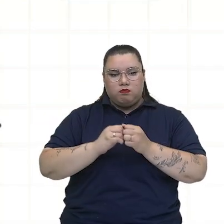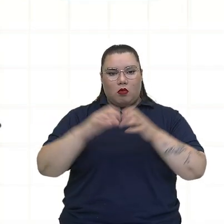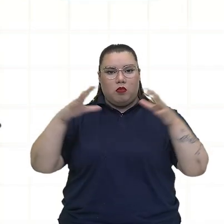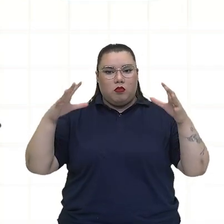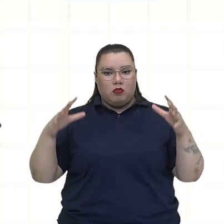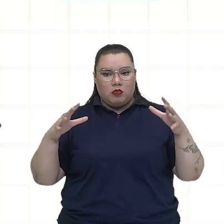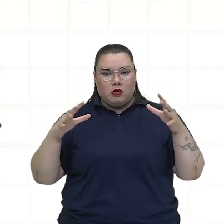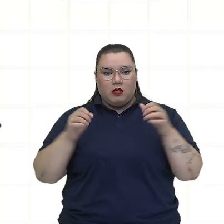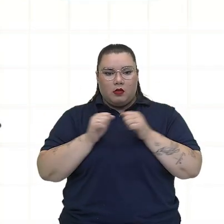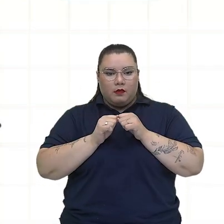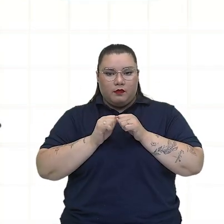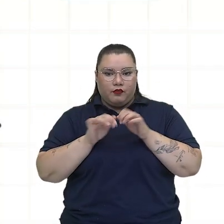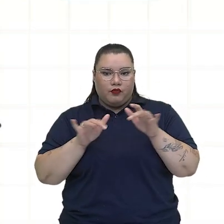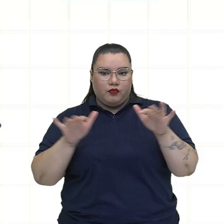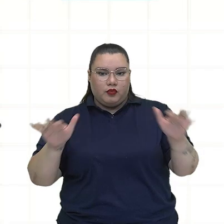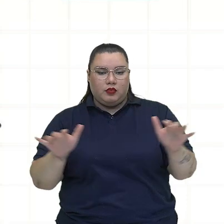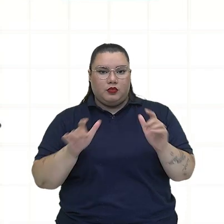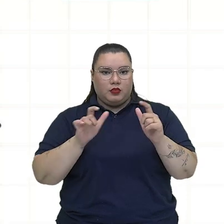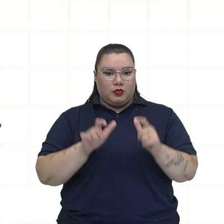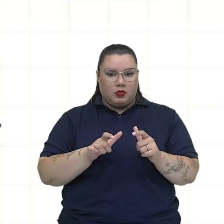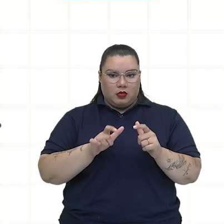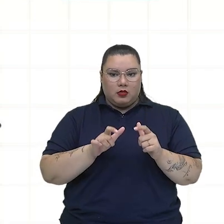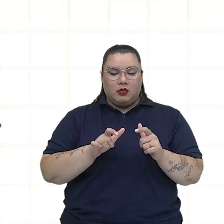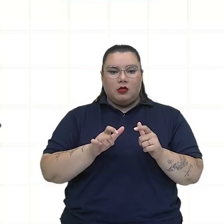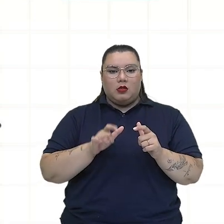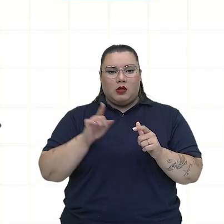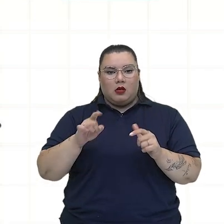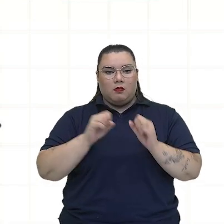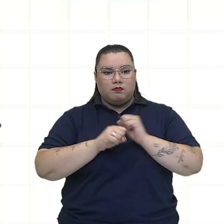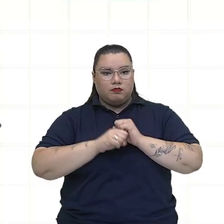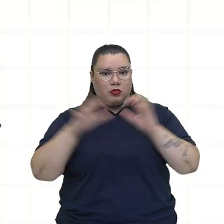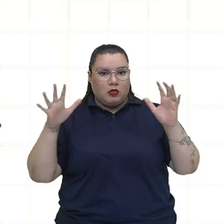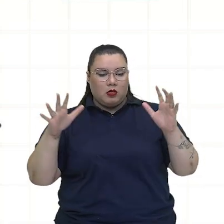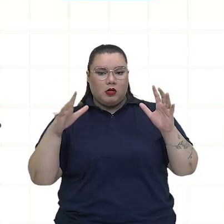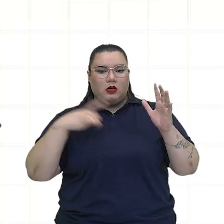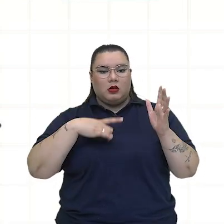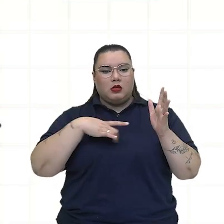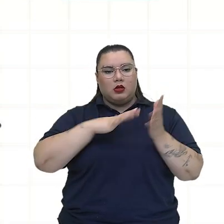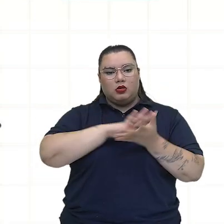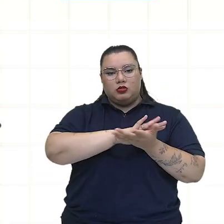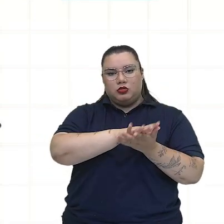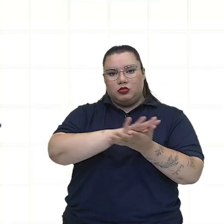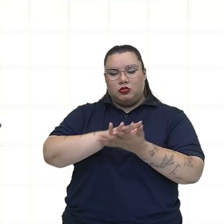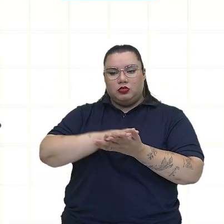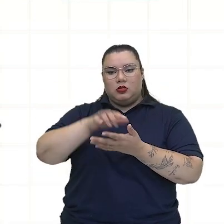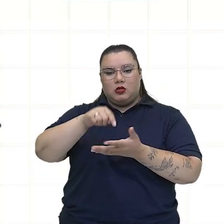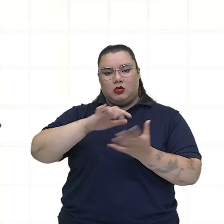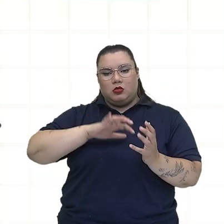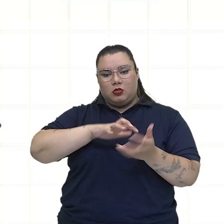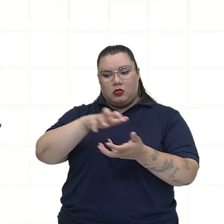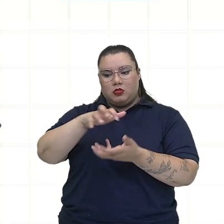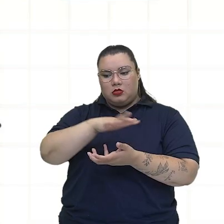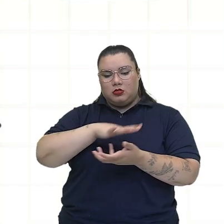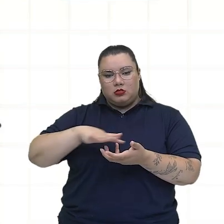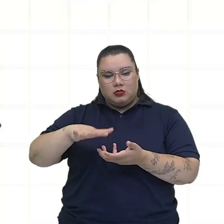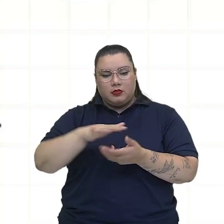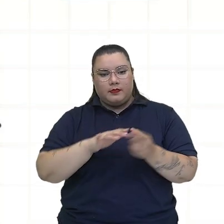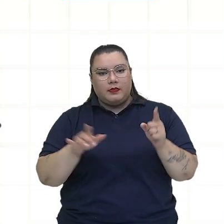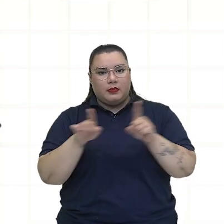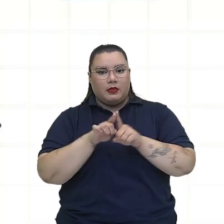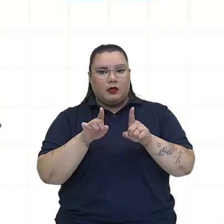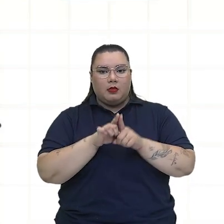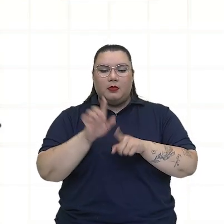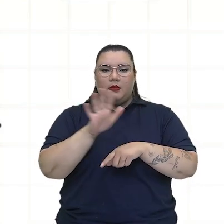espécies saiam daquele local e essa dinamite, ao explodir, ela destrói aquele ecossistema. E também